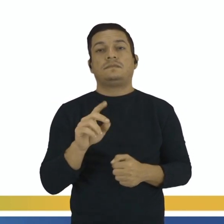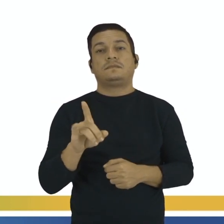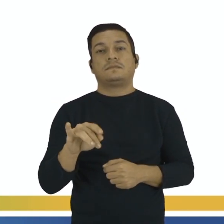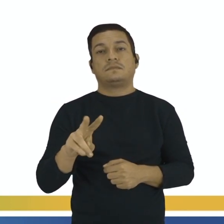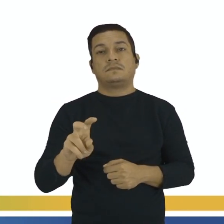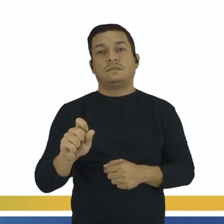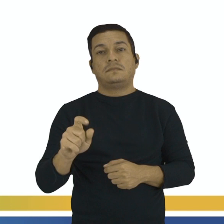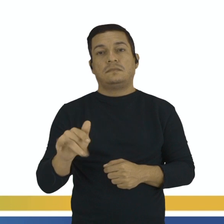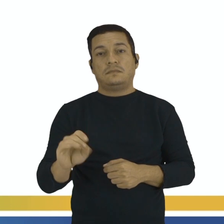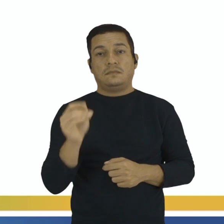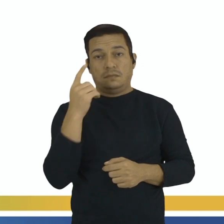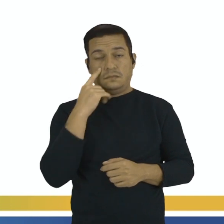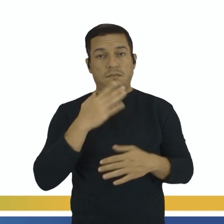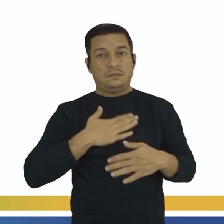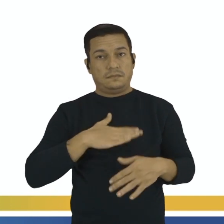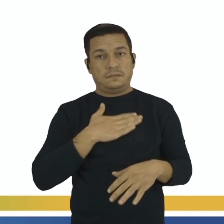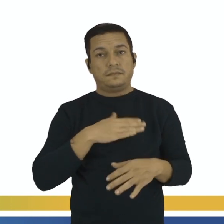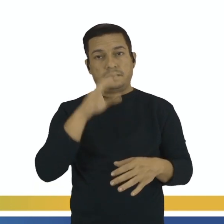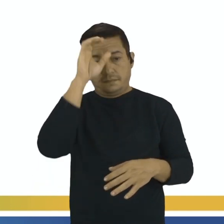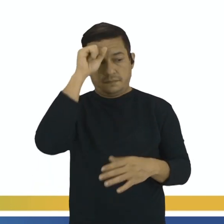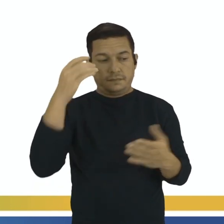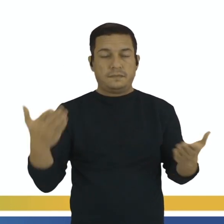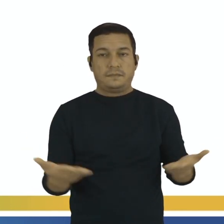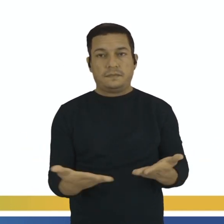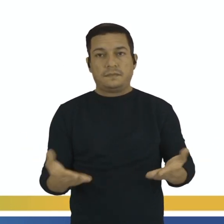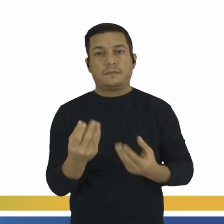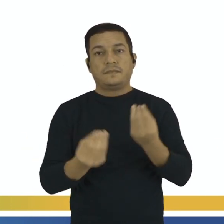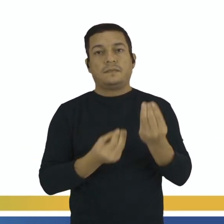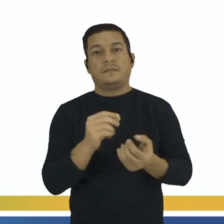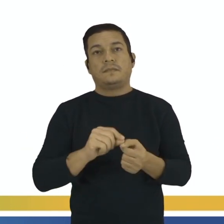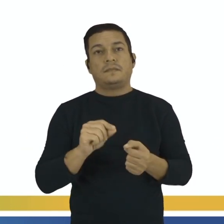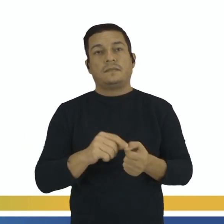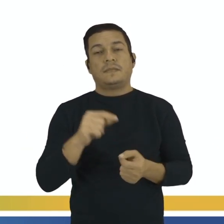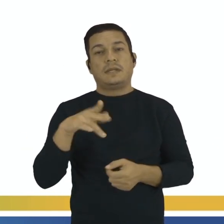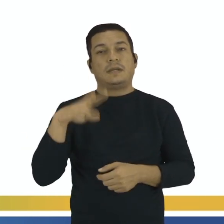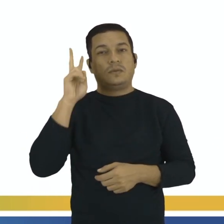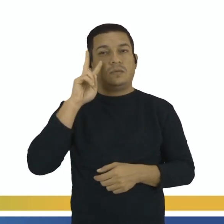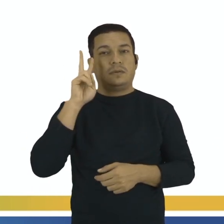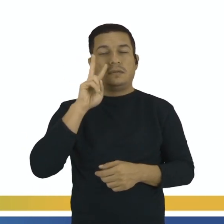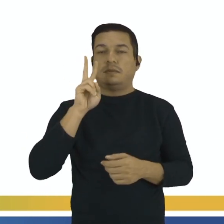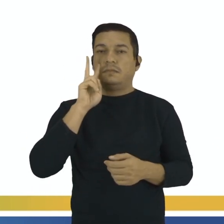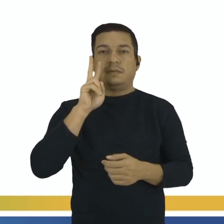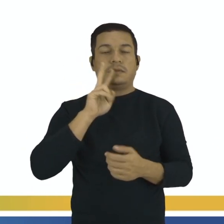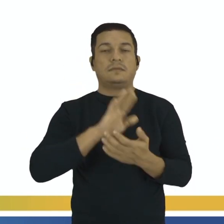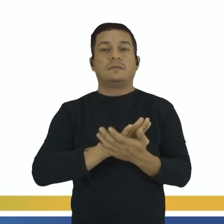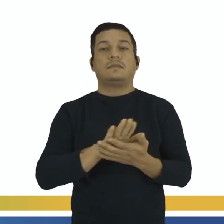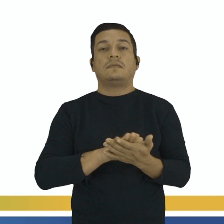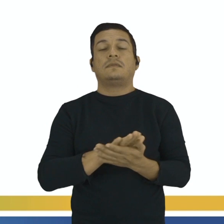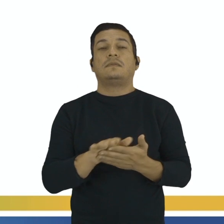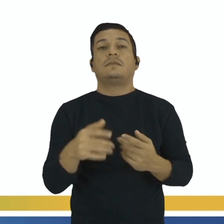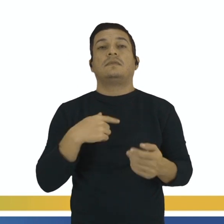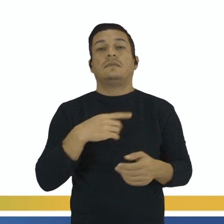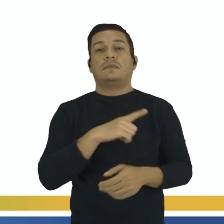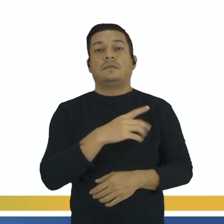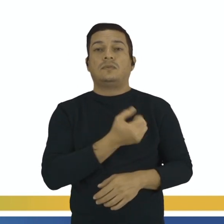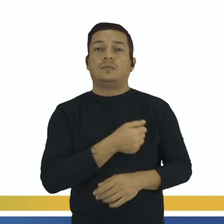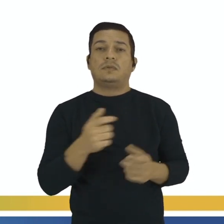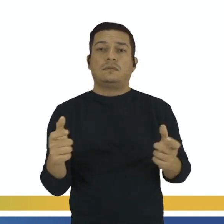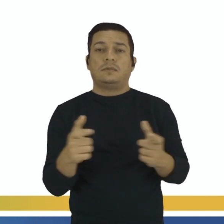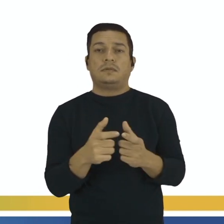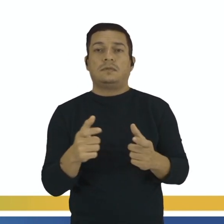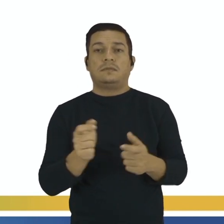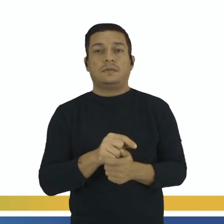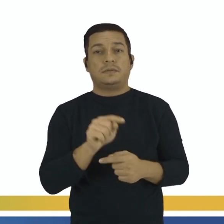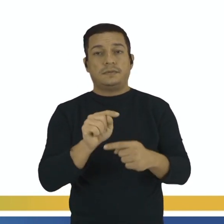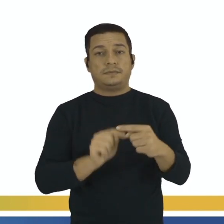Se acalme, que a gente vai aprender agora como a gente vai fazer. Para quem não lembra, quando a gente tem um número menor